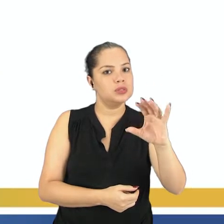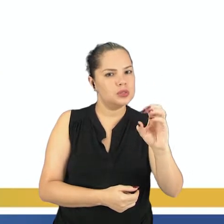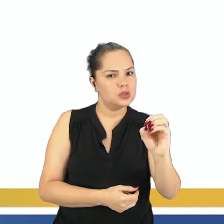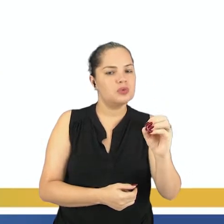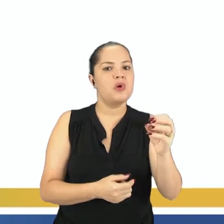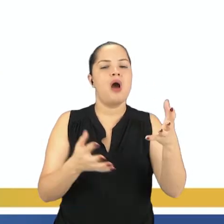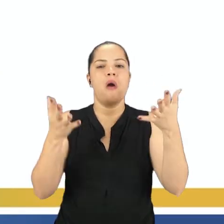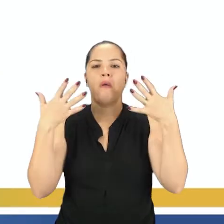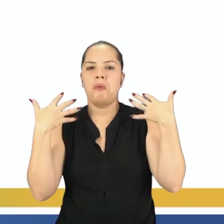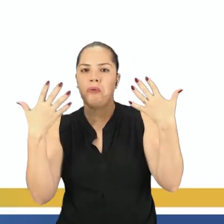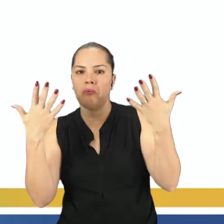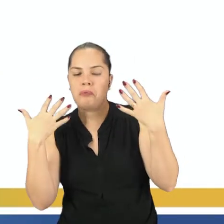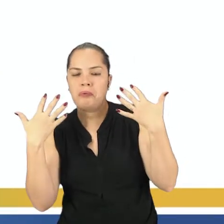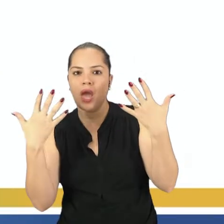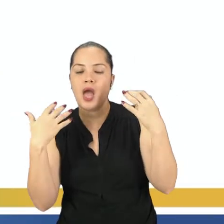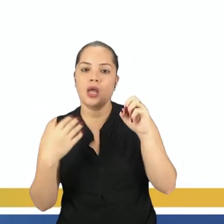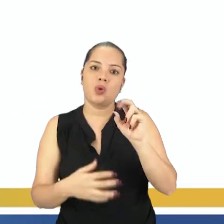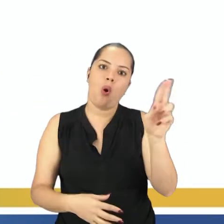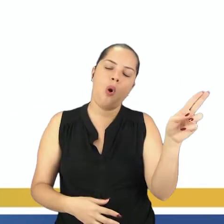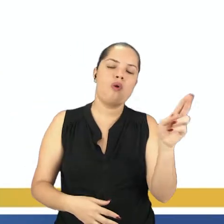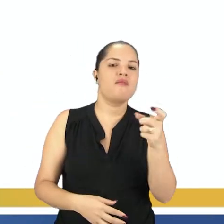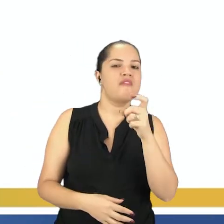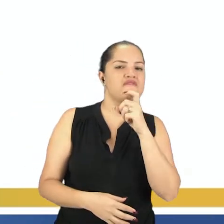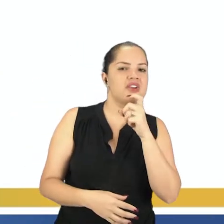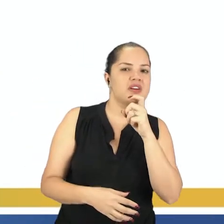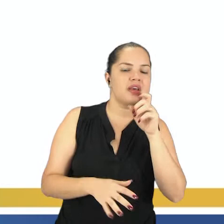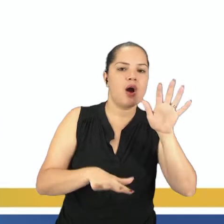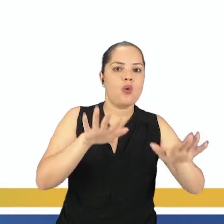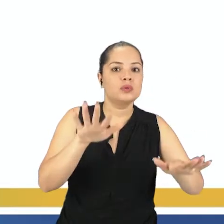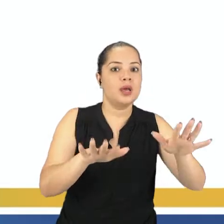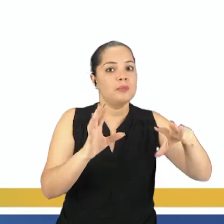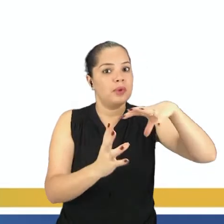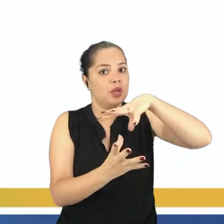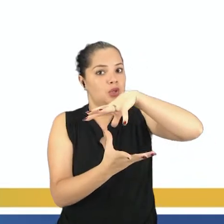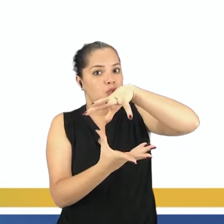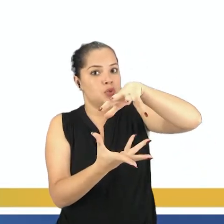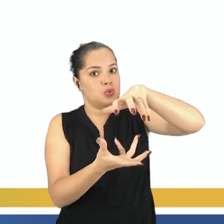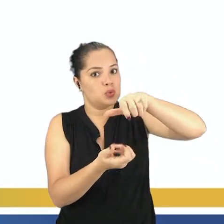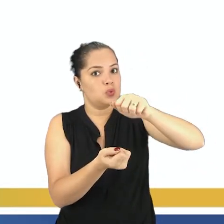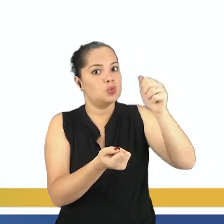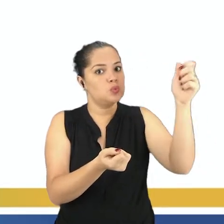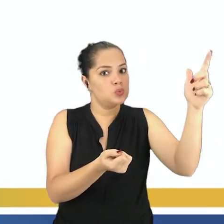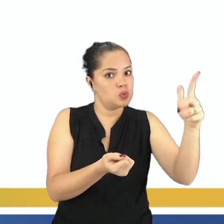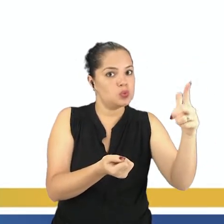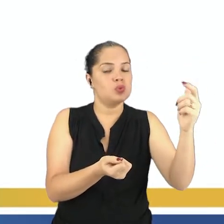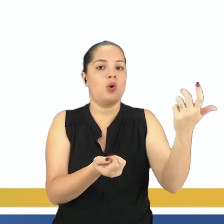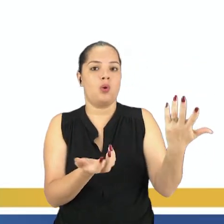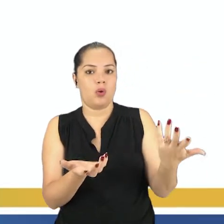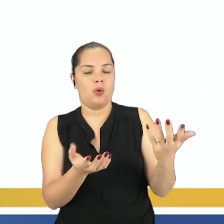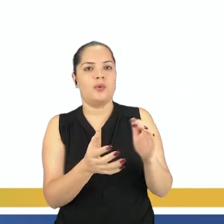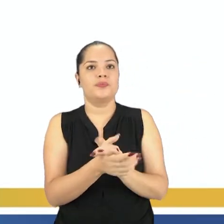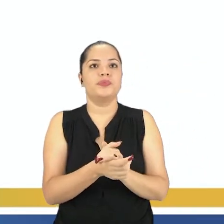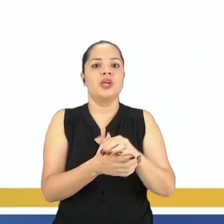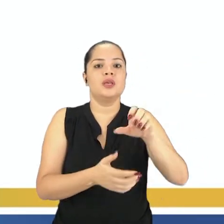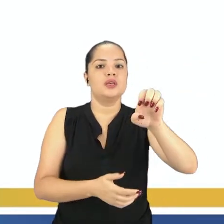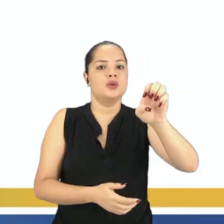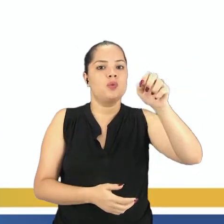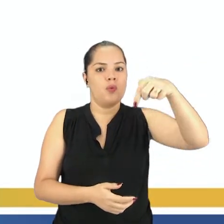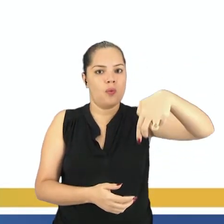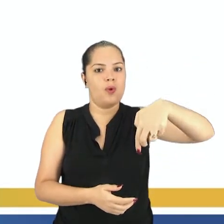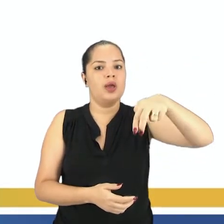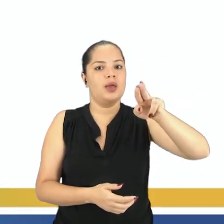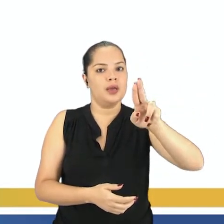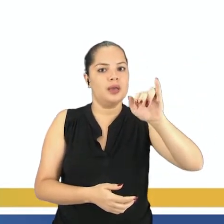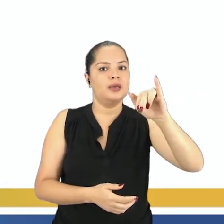qual hemisfério está mais inclinado para o Sol, tá? E no equinócio, que é o momento em que a Terra não está tão inclinada e os